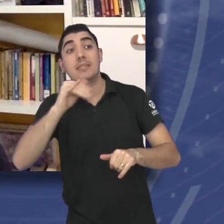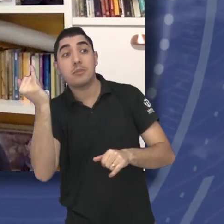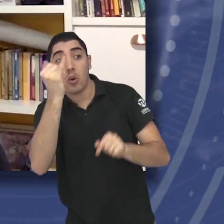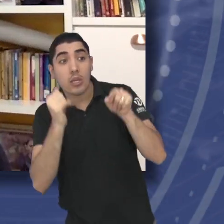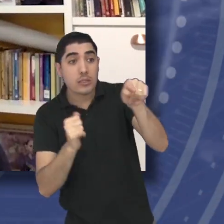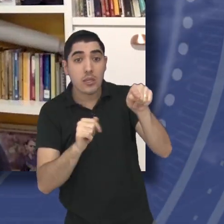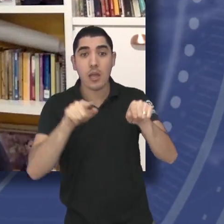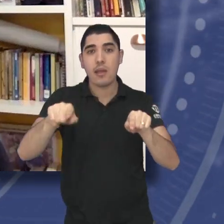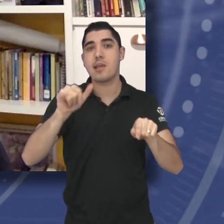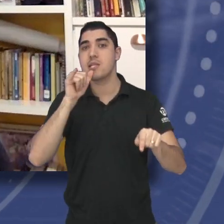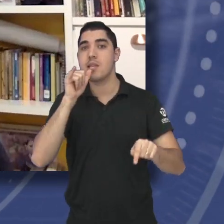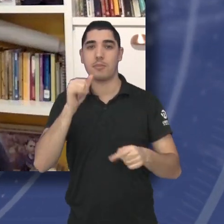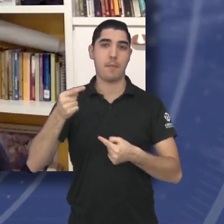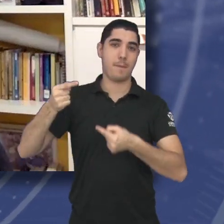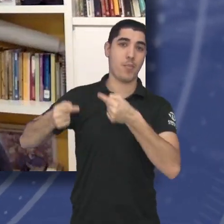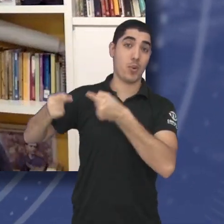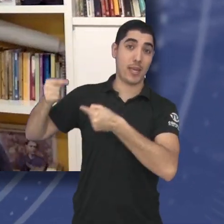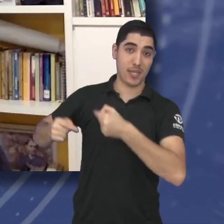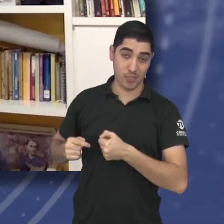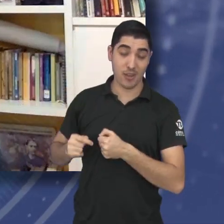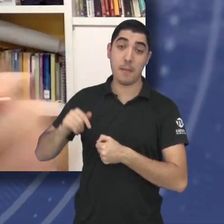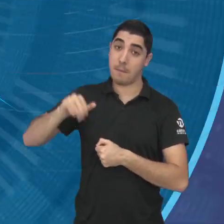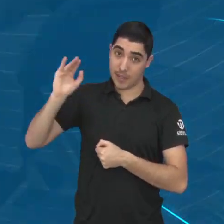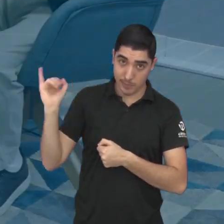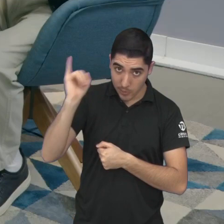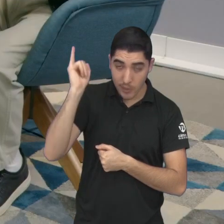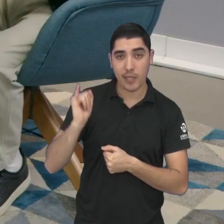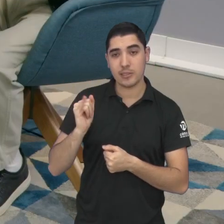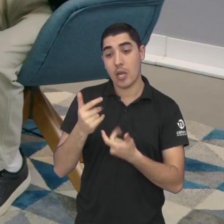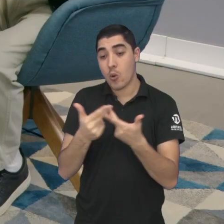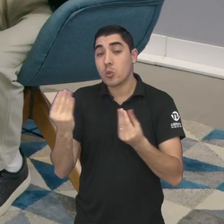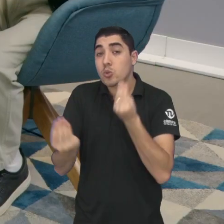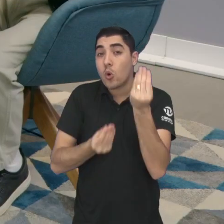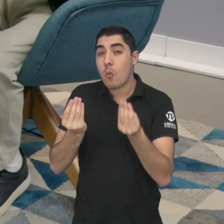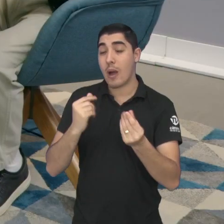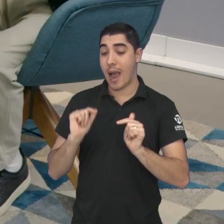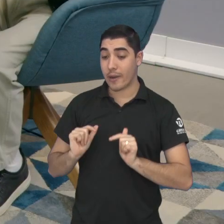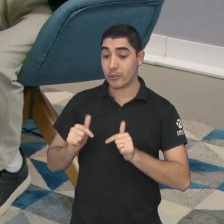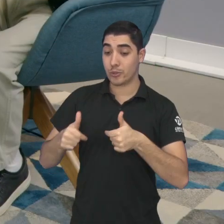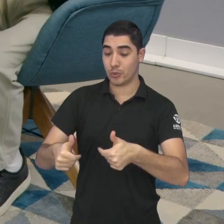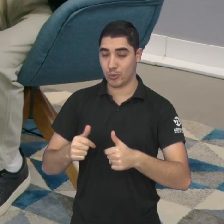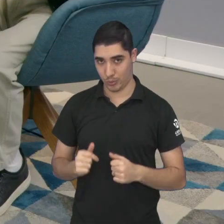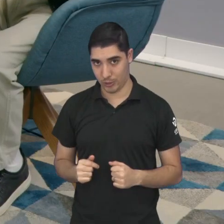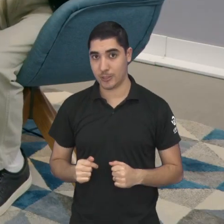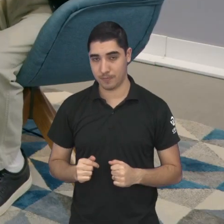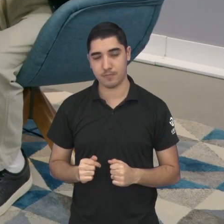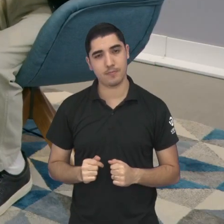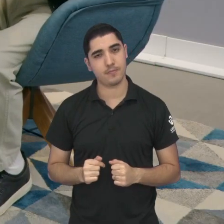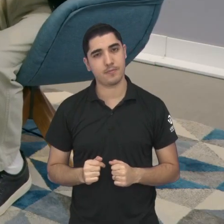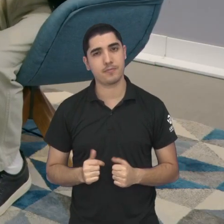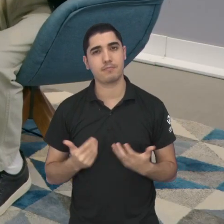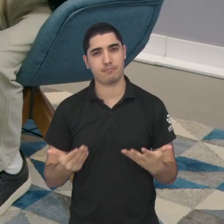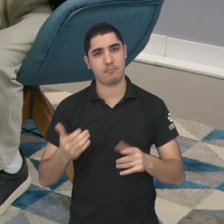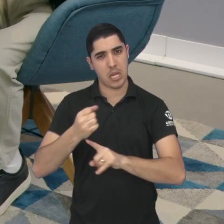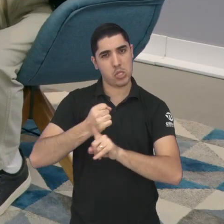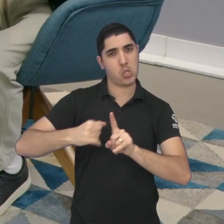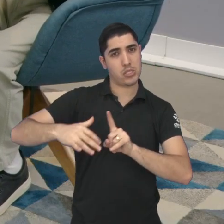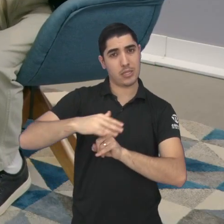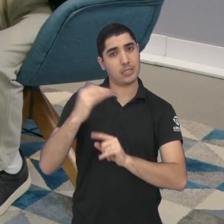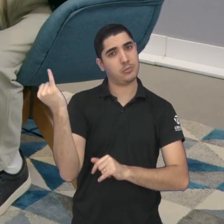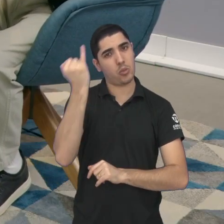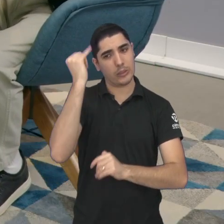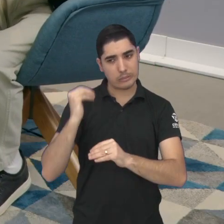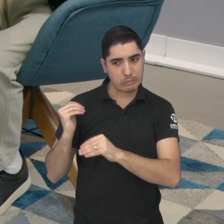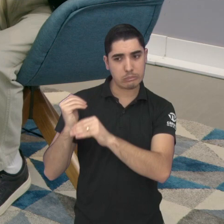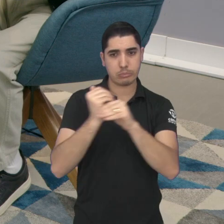é na política, é na tomada de decisões. Então, a economia é importante para uma sociedade mais igualitária, né? Um dos pontos